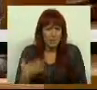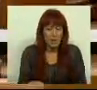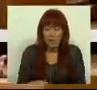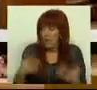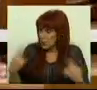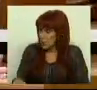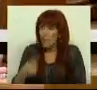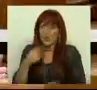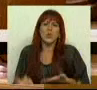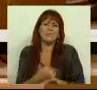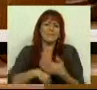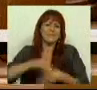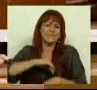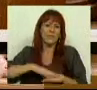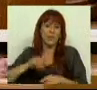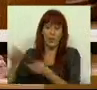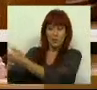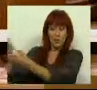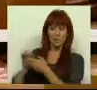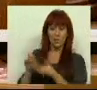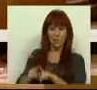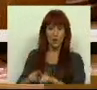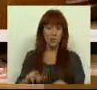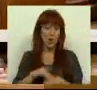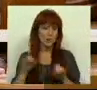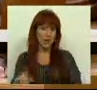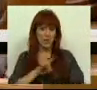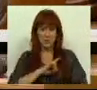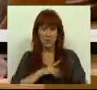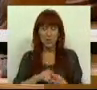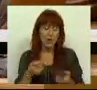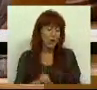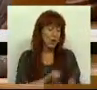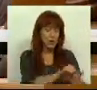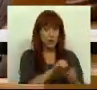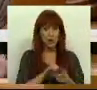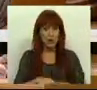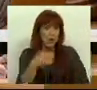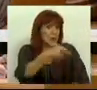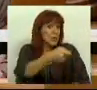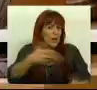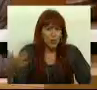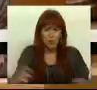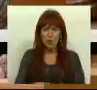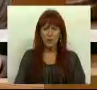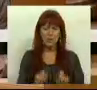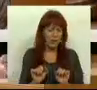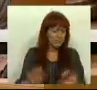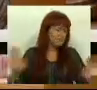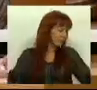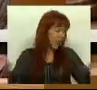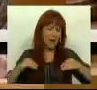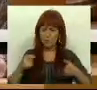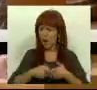que já tanto lucram, do financiamento de hospitais privados, do financiamento de seguradoras que se recusam a